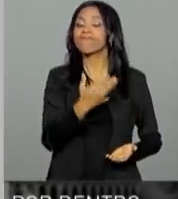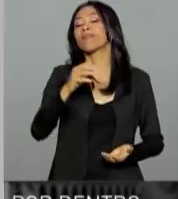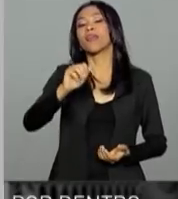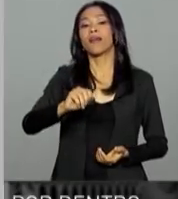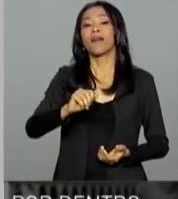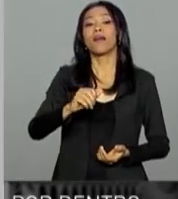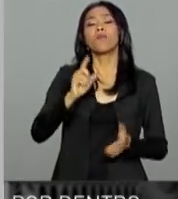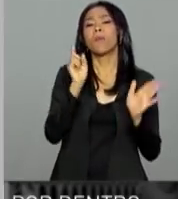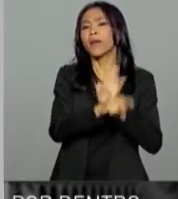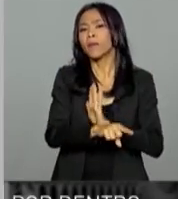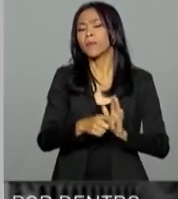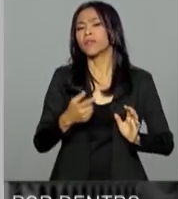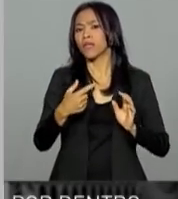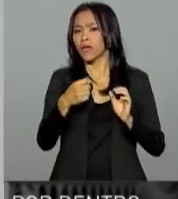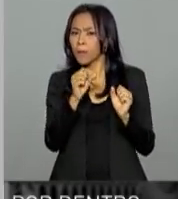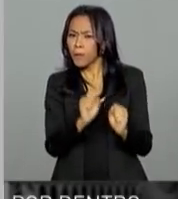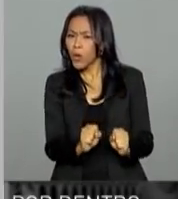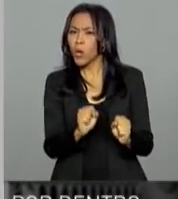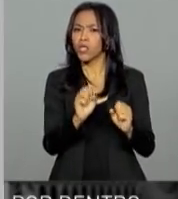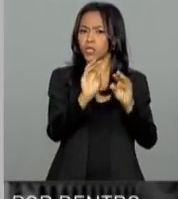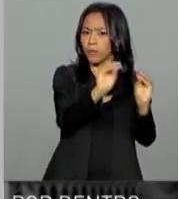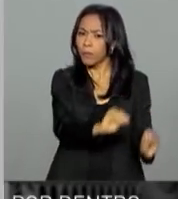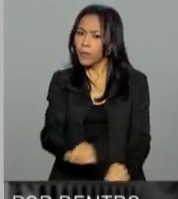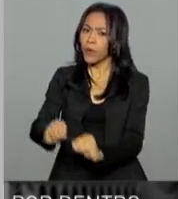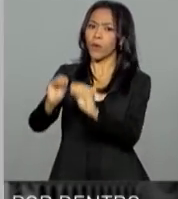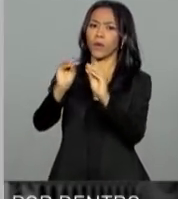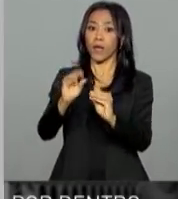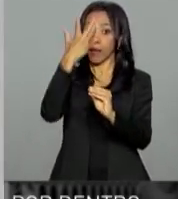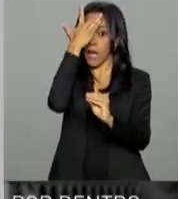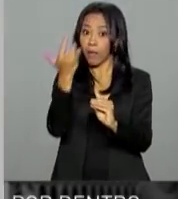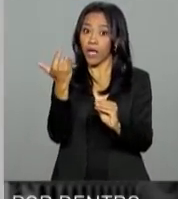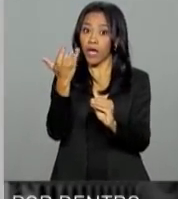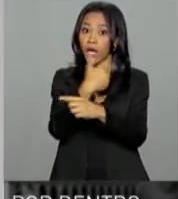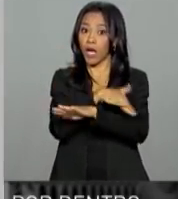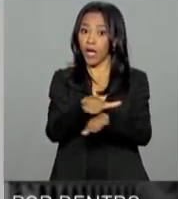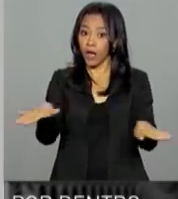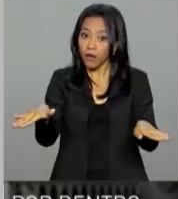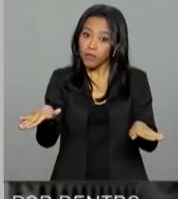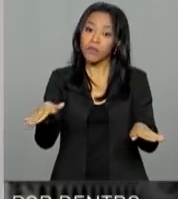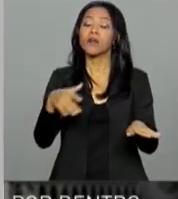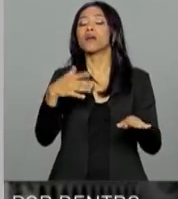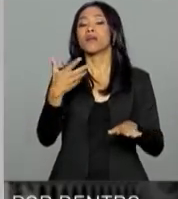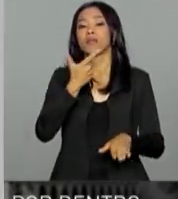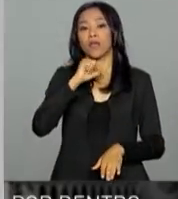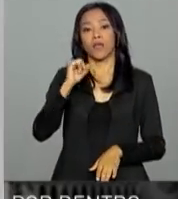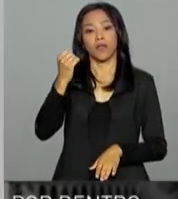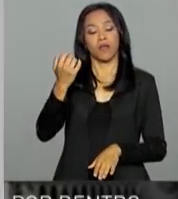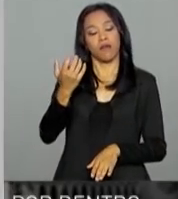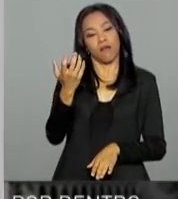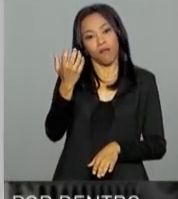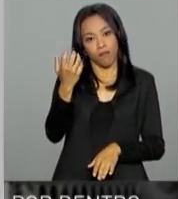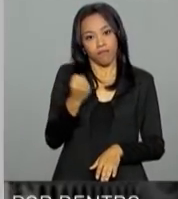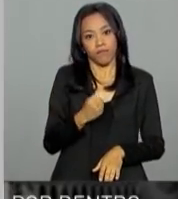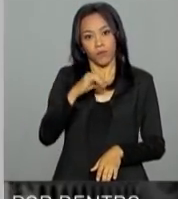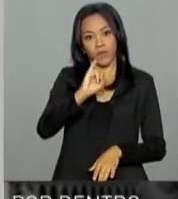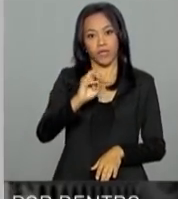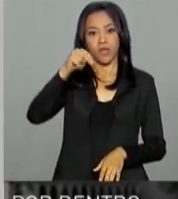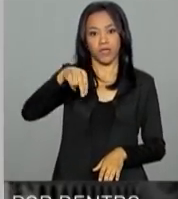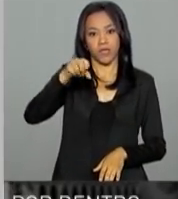pode ser prorrogado prazo que encerra amanhã em que o beneficiário do inss precisa obrigatoriamente